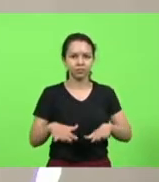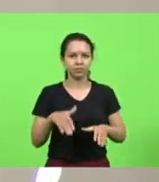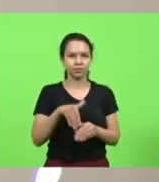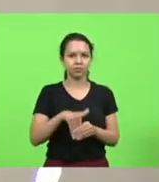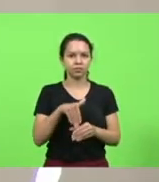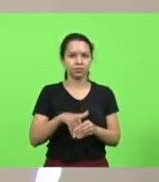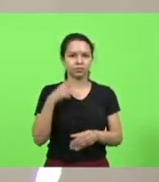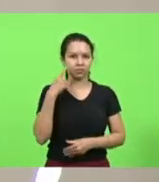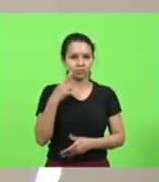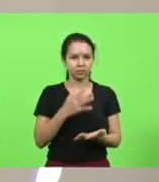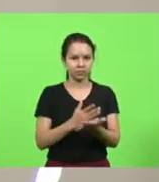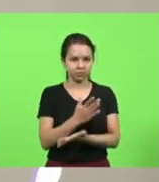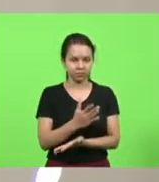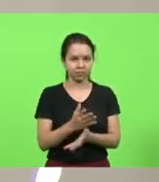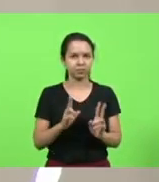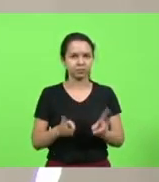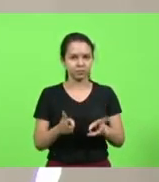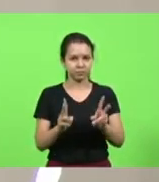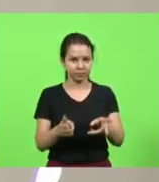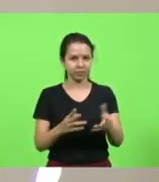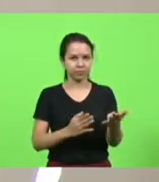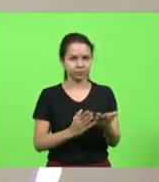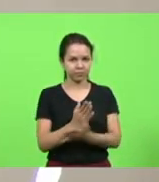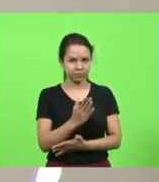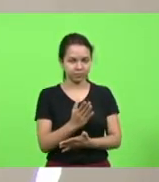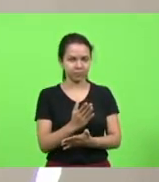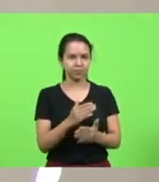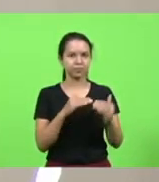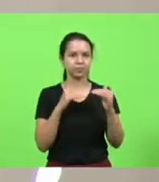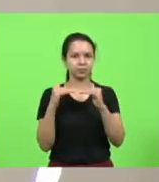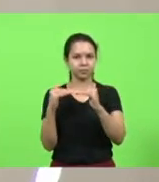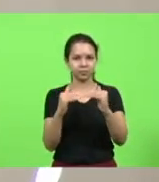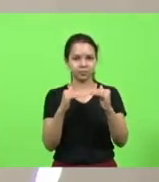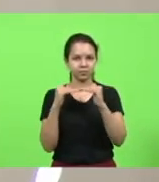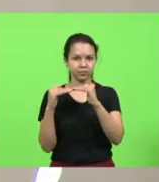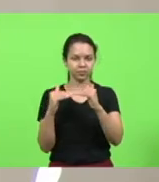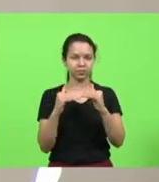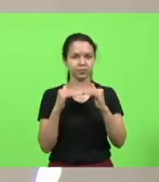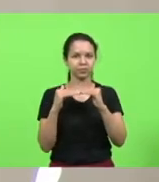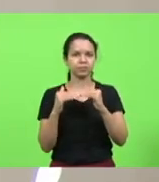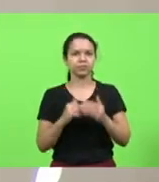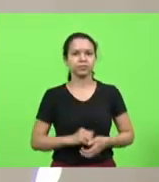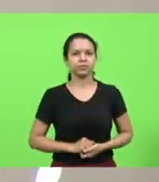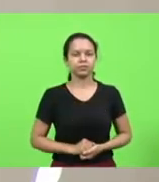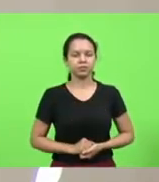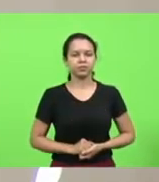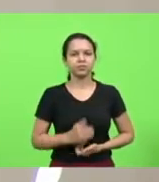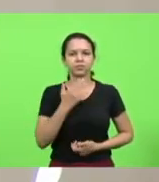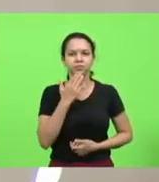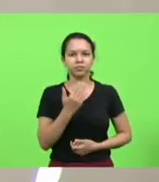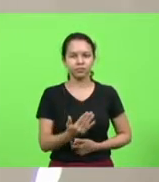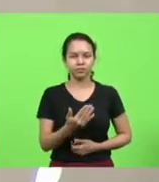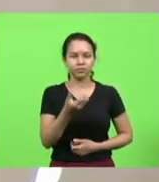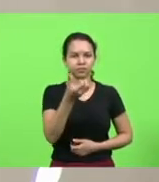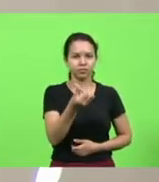Deputados que aprovam, permaneçam como se encontram. Aprovado por unanimidade. Requerimento